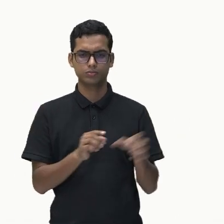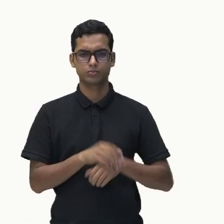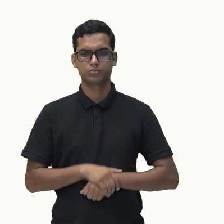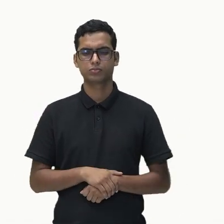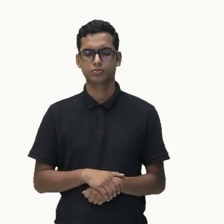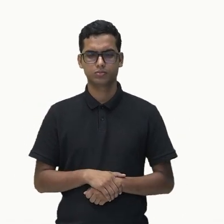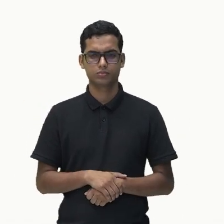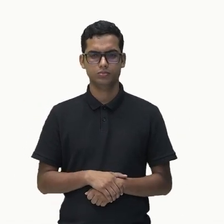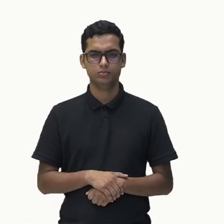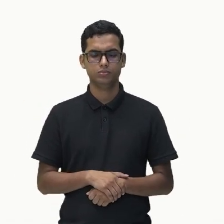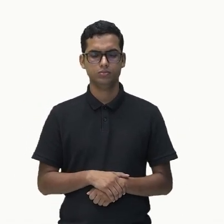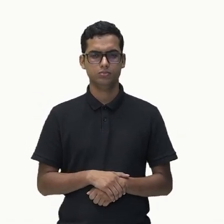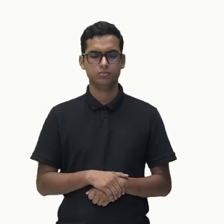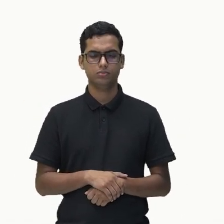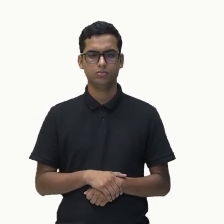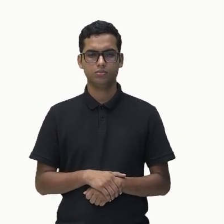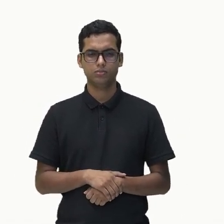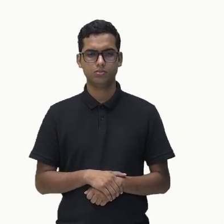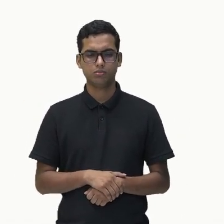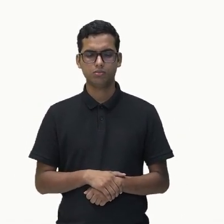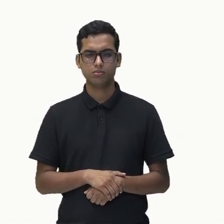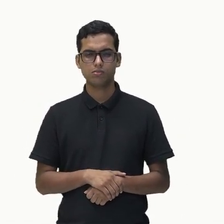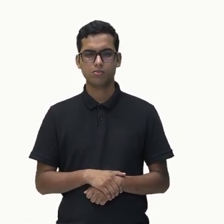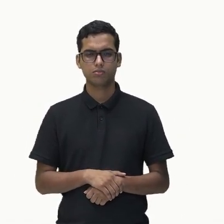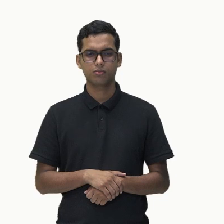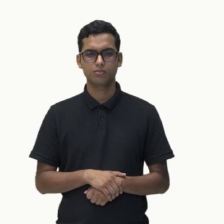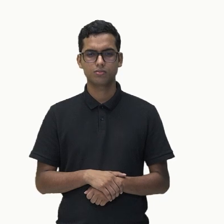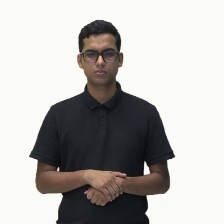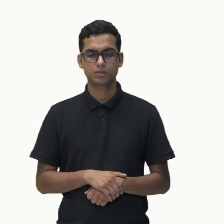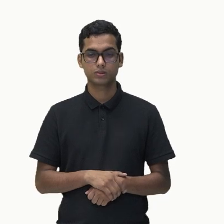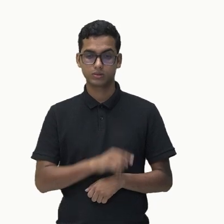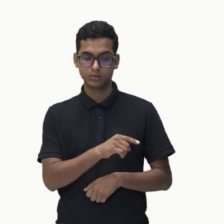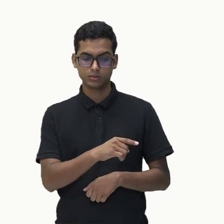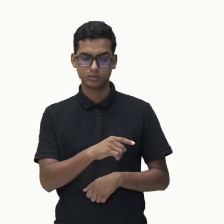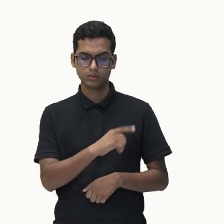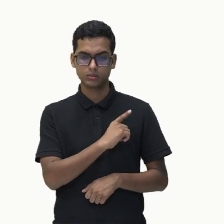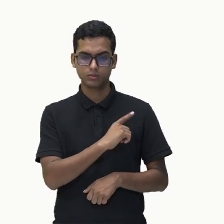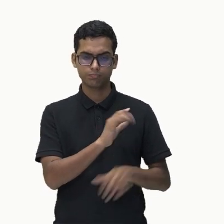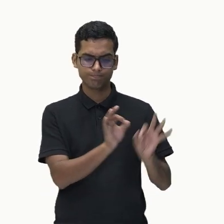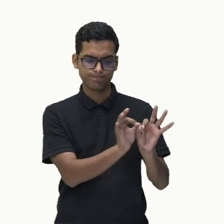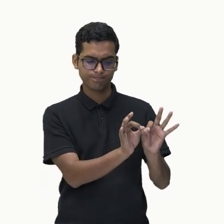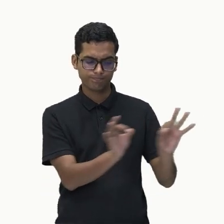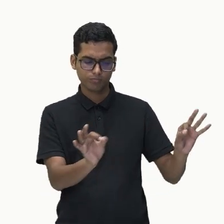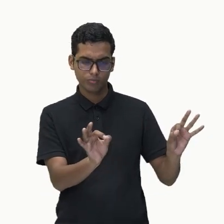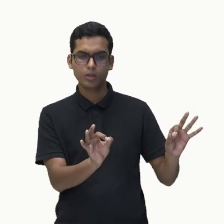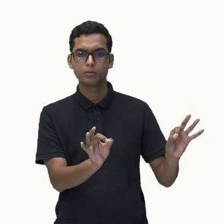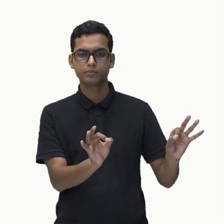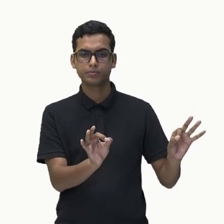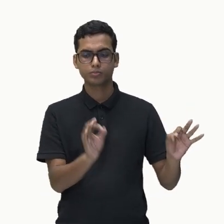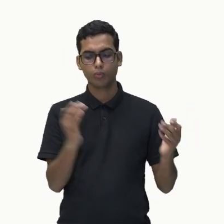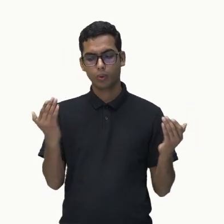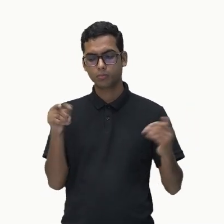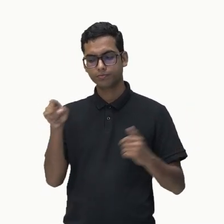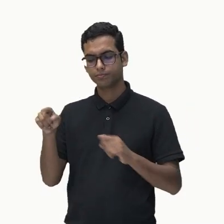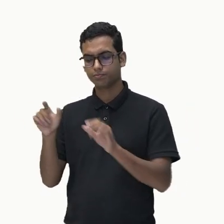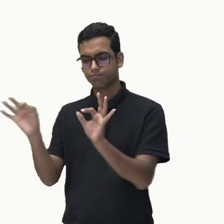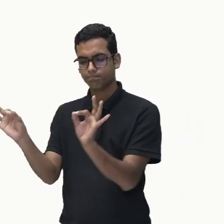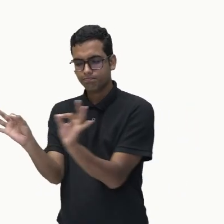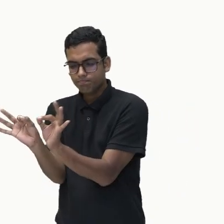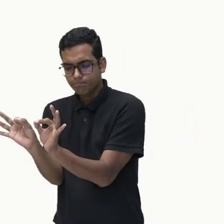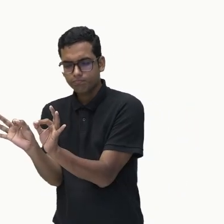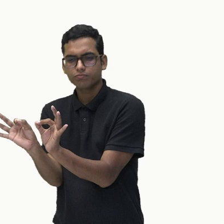certo? De tal forma que o A2 é maior do que o A1. Aquela área lá, nitidamente a gente vê na